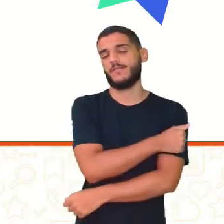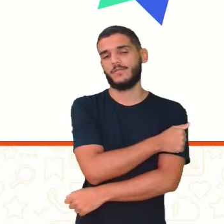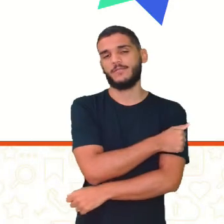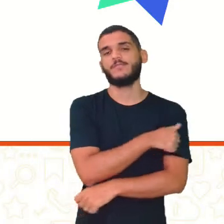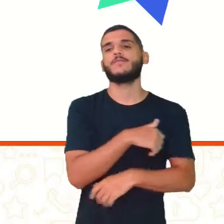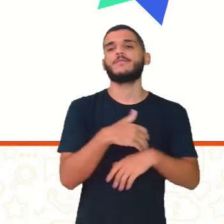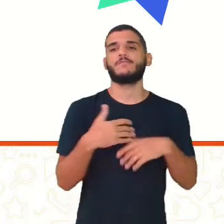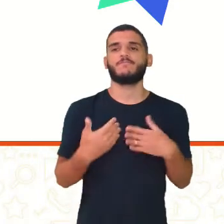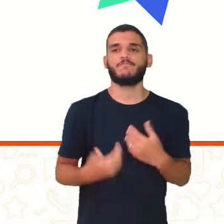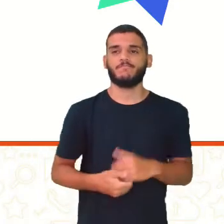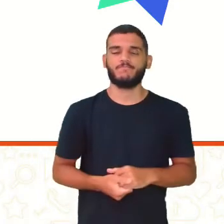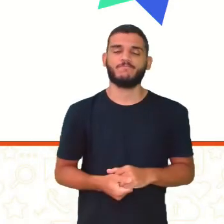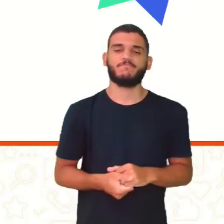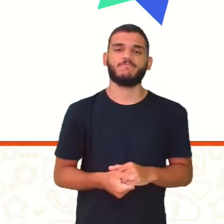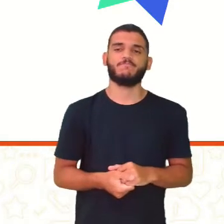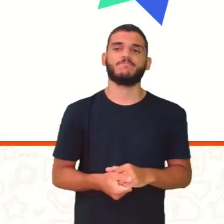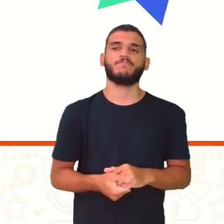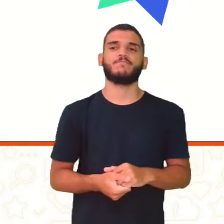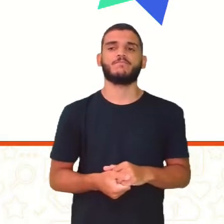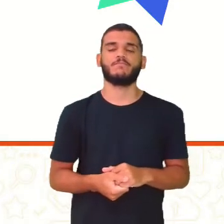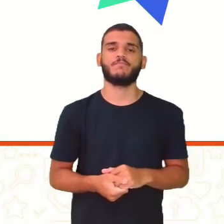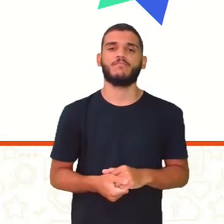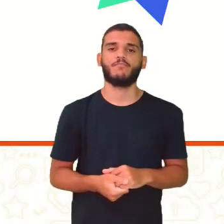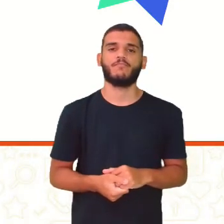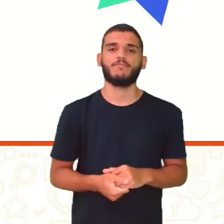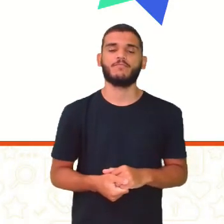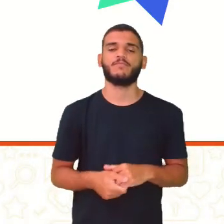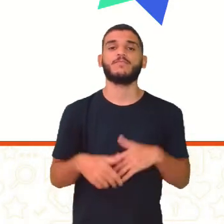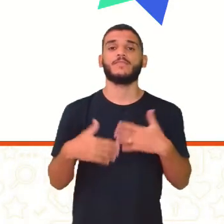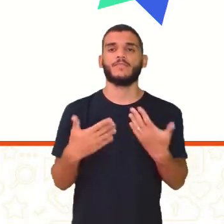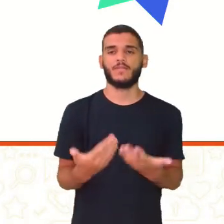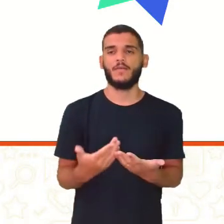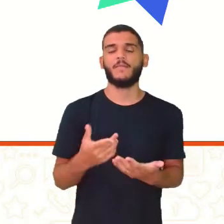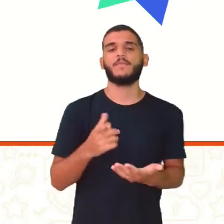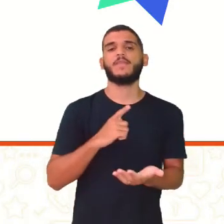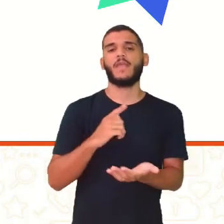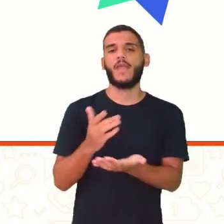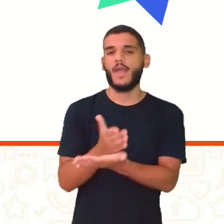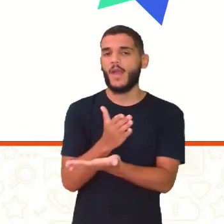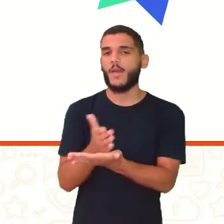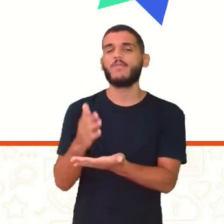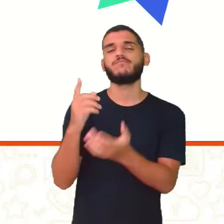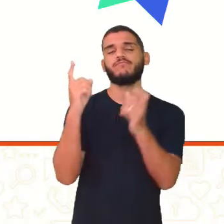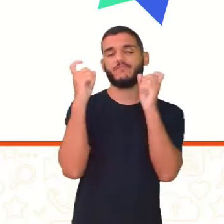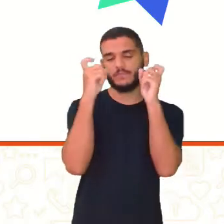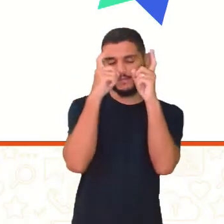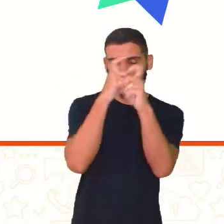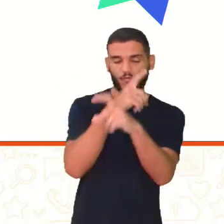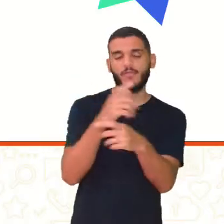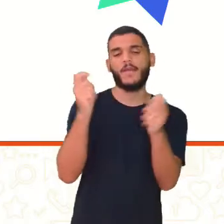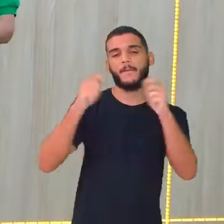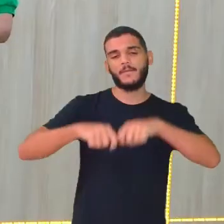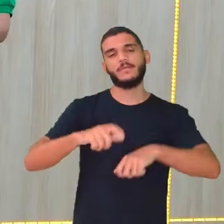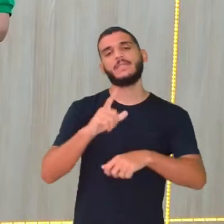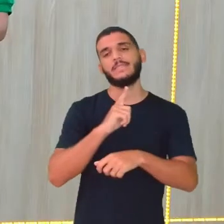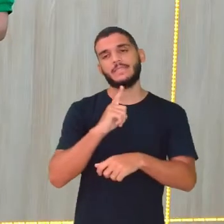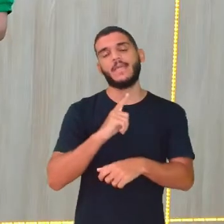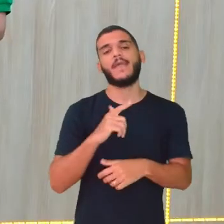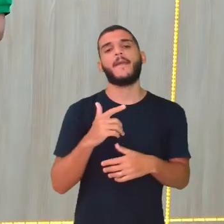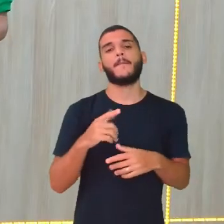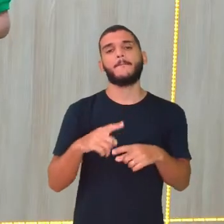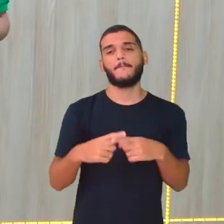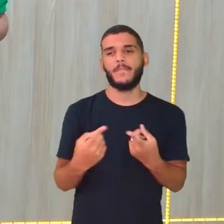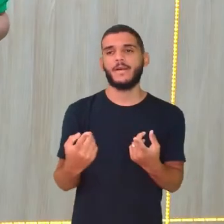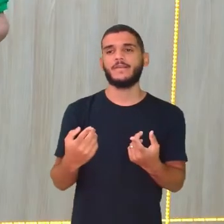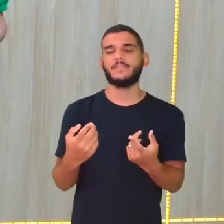essas habilidades que eles já trazem com eles e algumas dificuldades que eles possam vir a ter também sendo